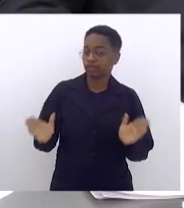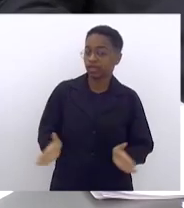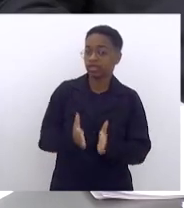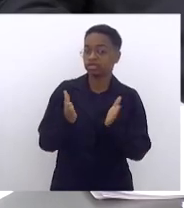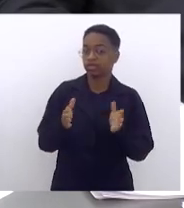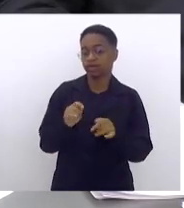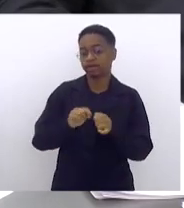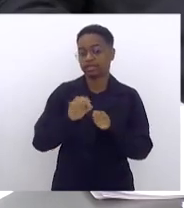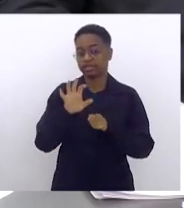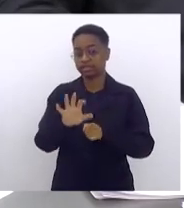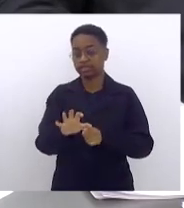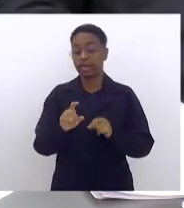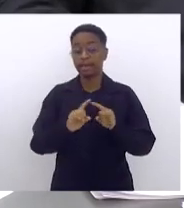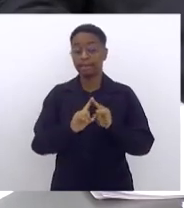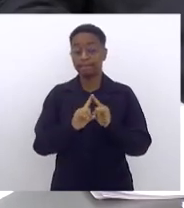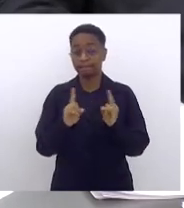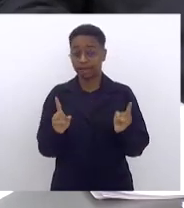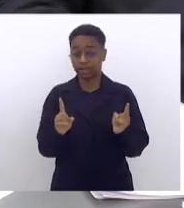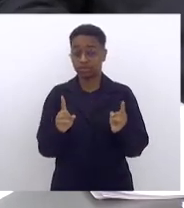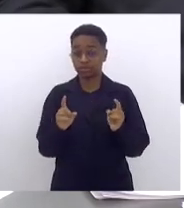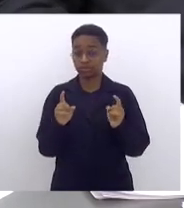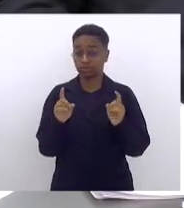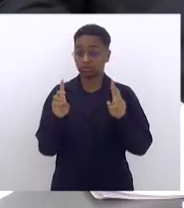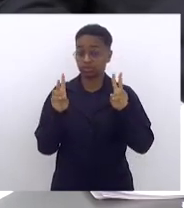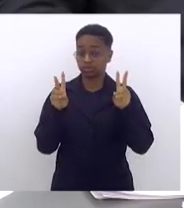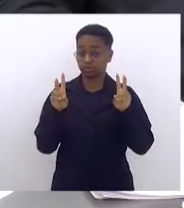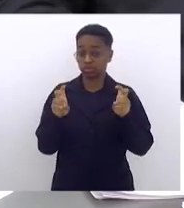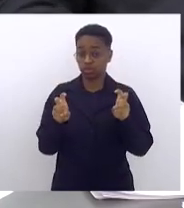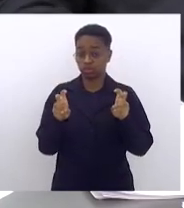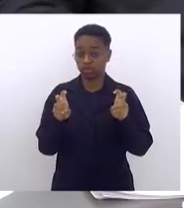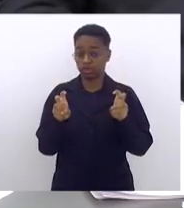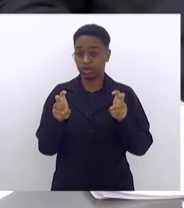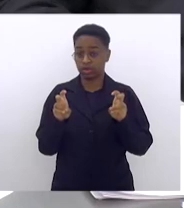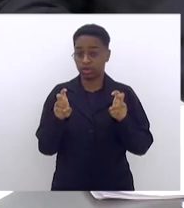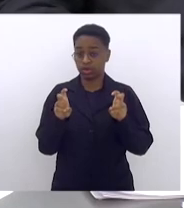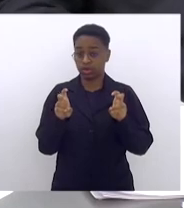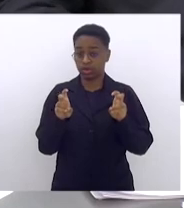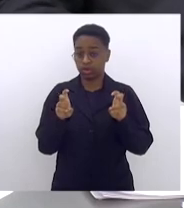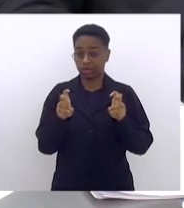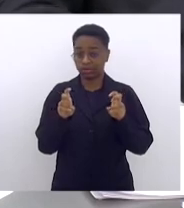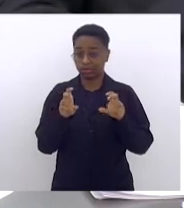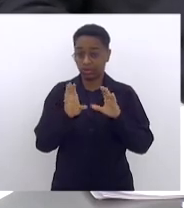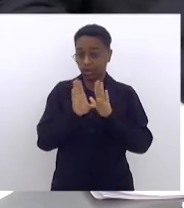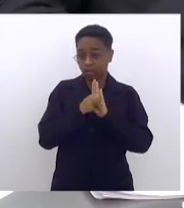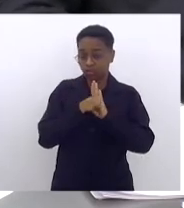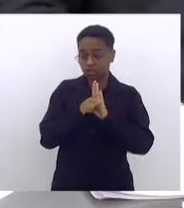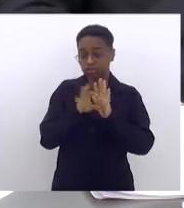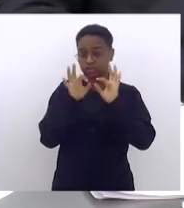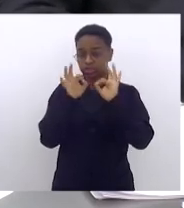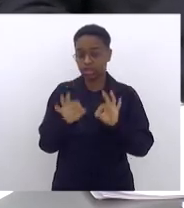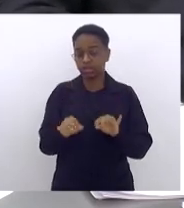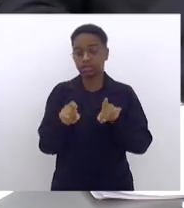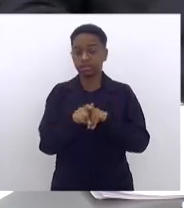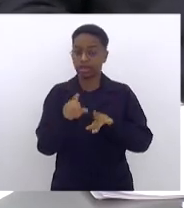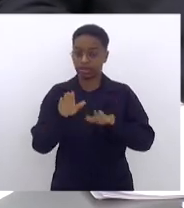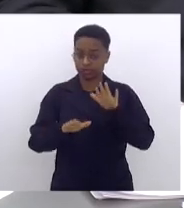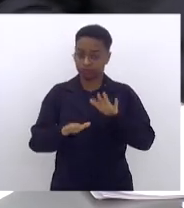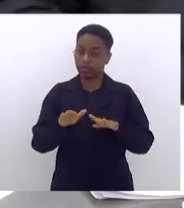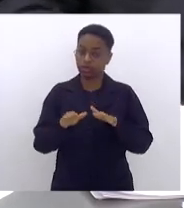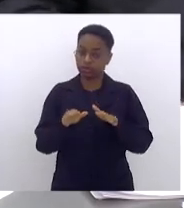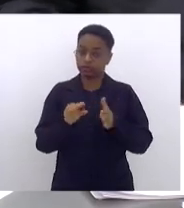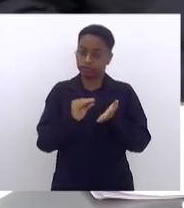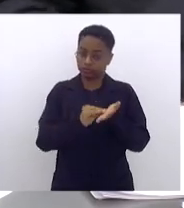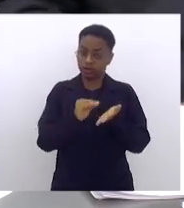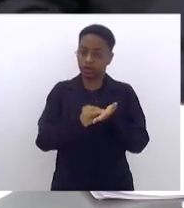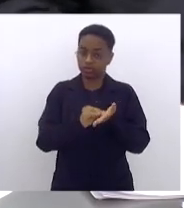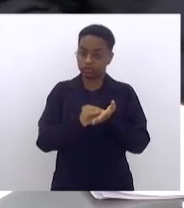isso. Mas essa questão do cuidado com a definição correta, e muitas das vezes é isso que pode estar